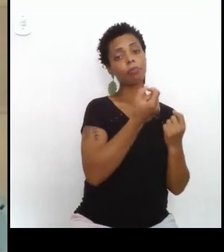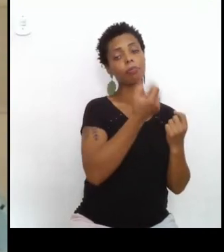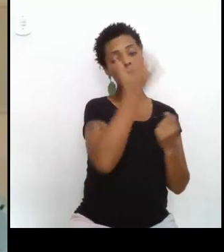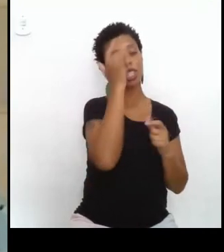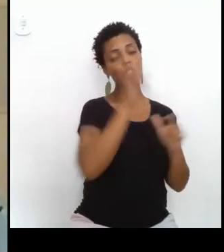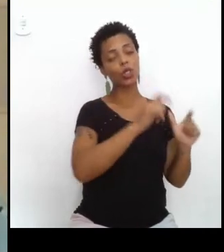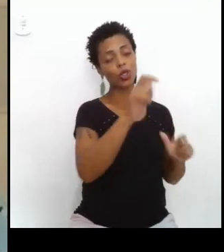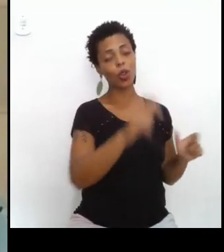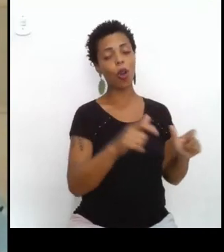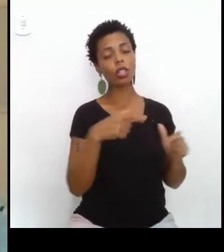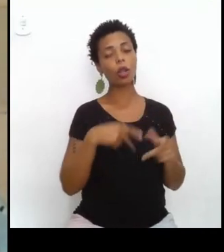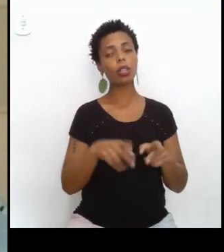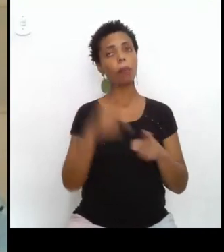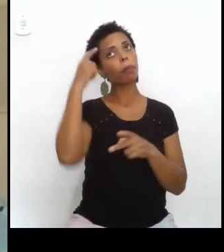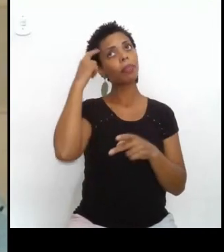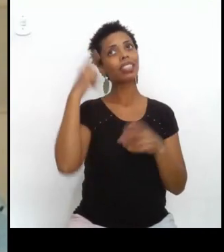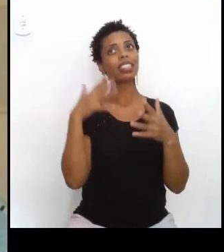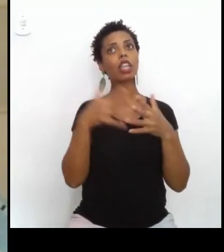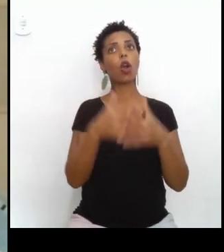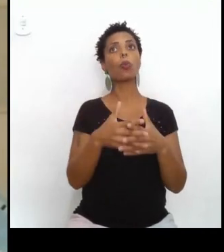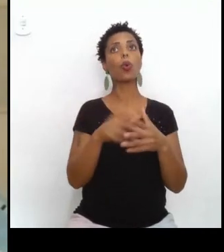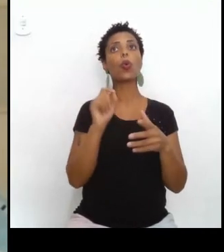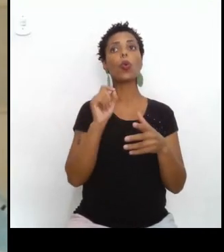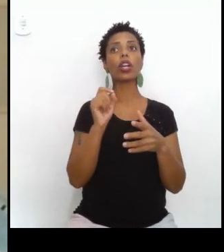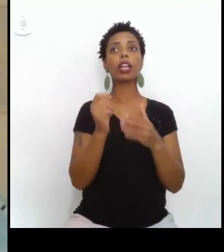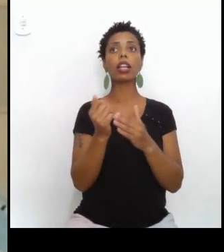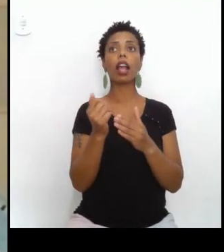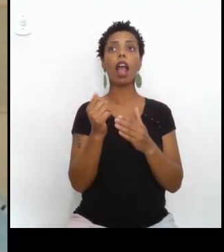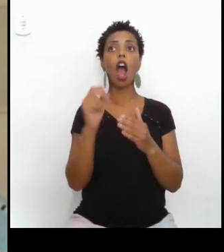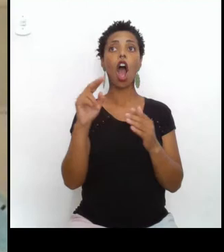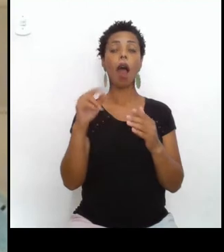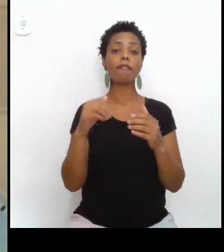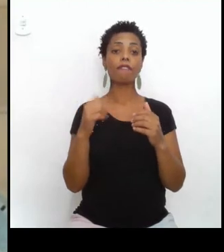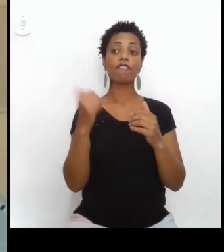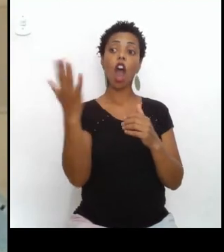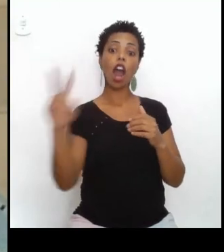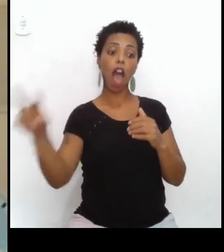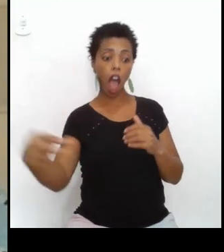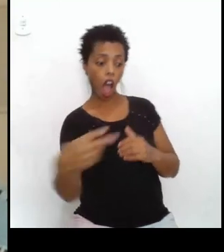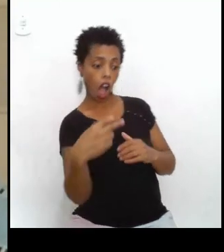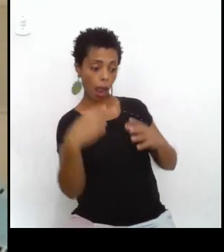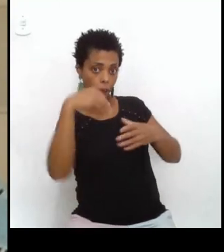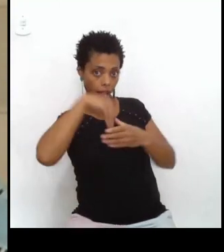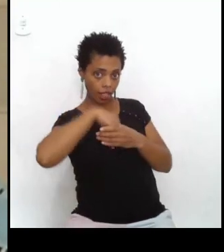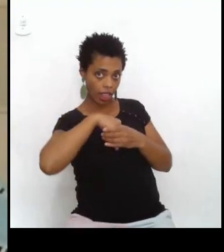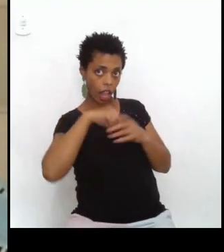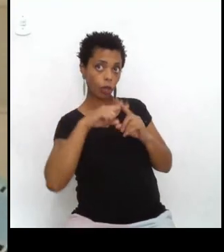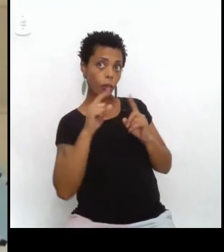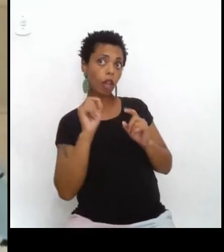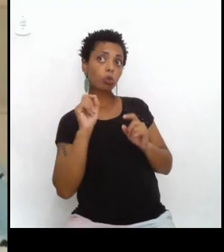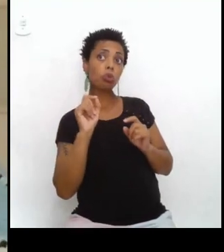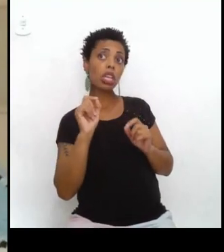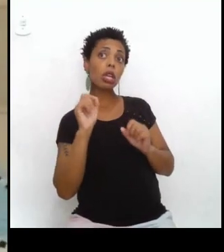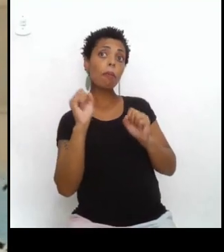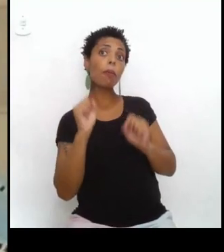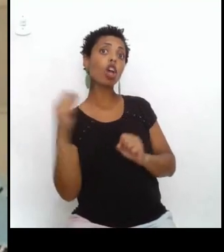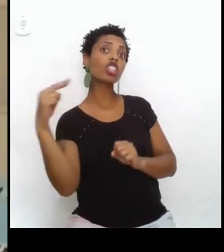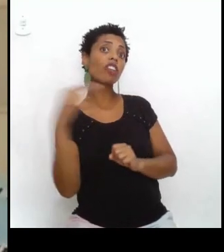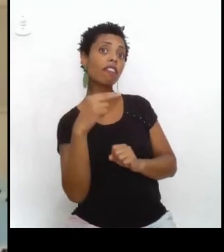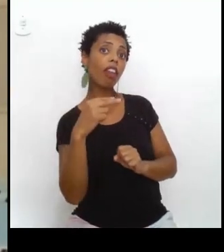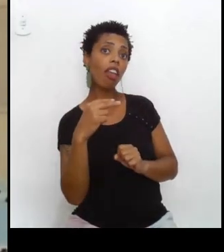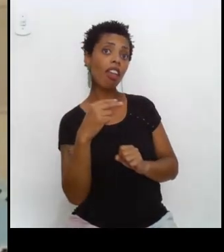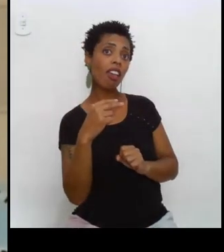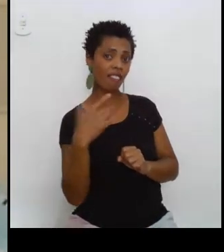que tá dentro da fora e do que pode ser visto que deve ser visto do que pode ser